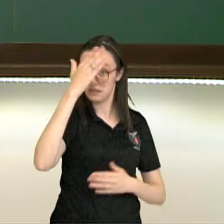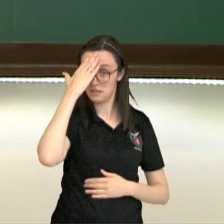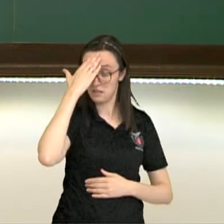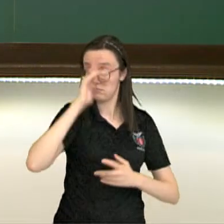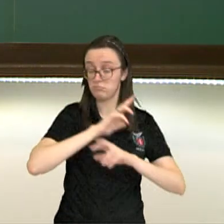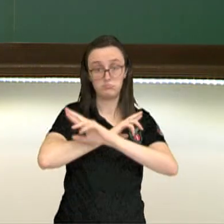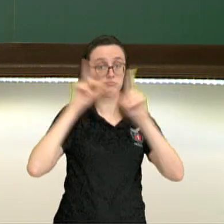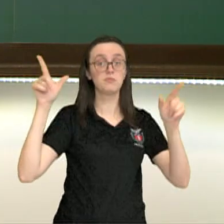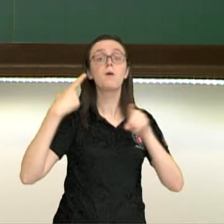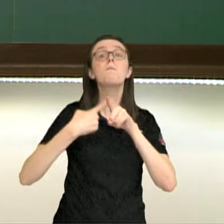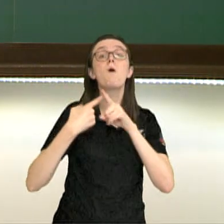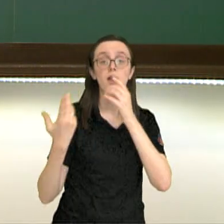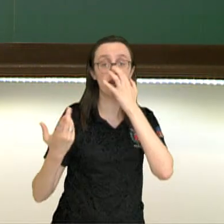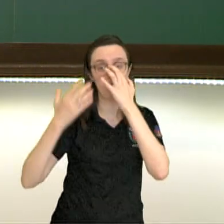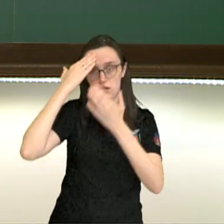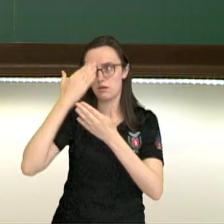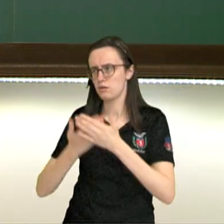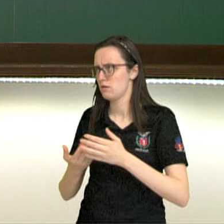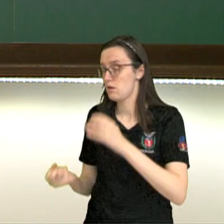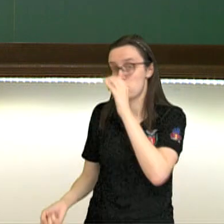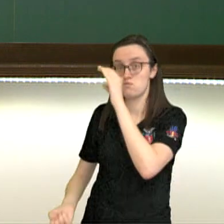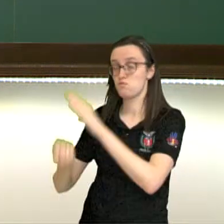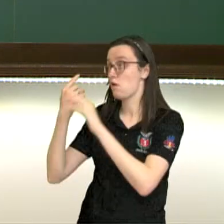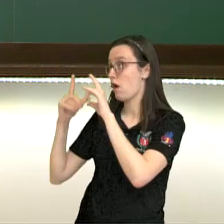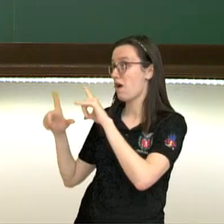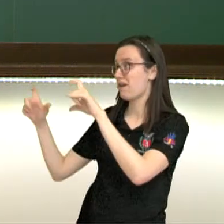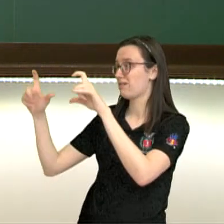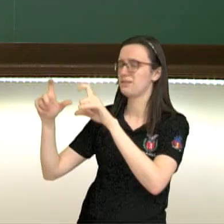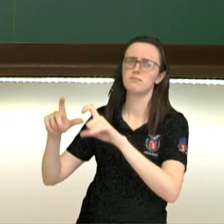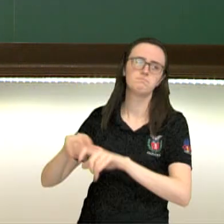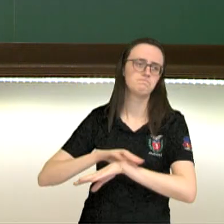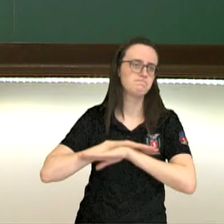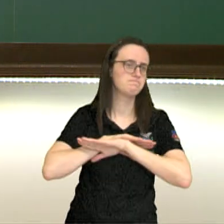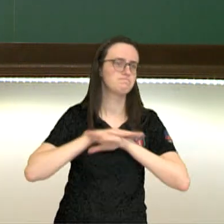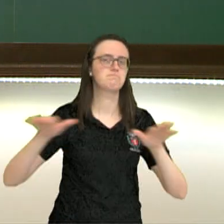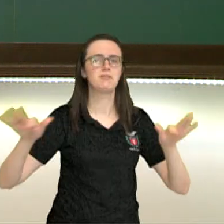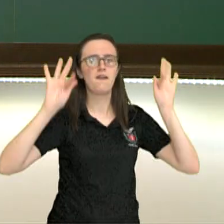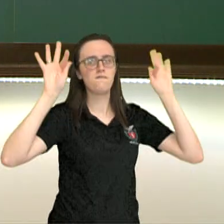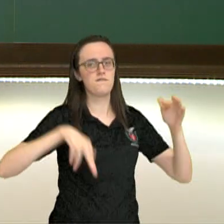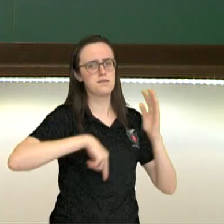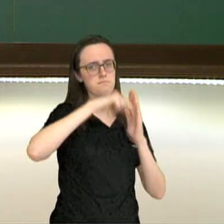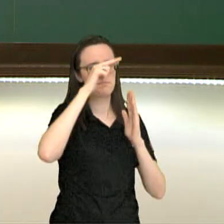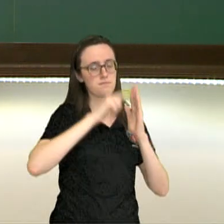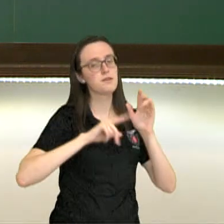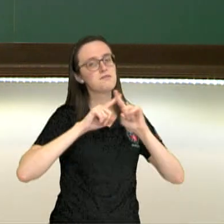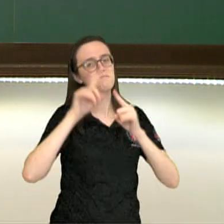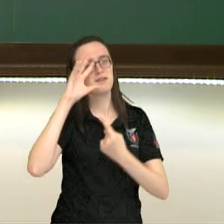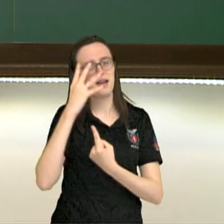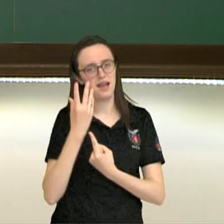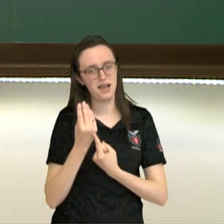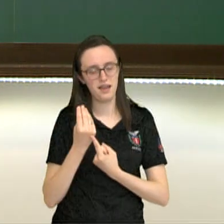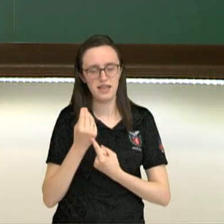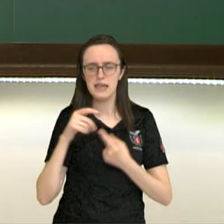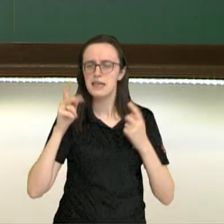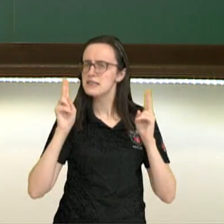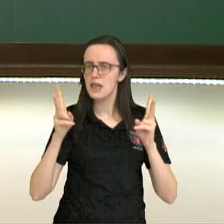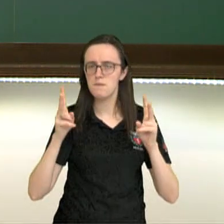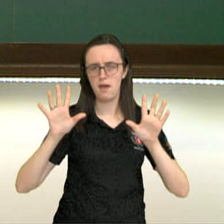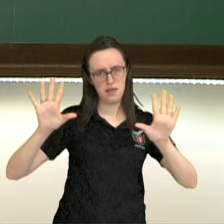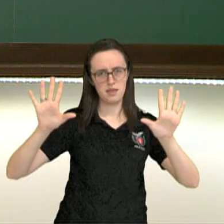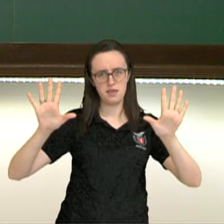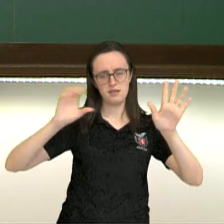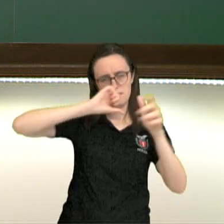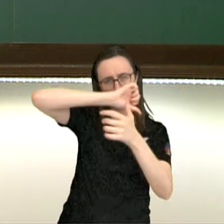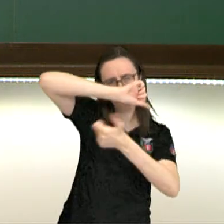pois acreditavam que, com o surgimento da fotografia, era o fim da pintura. Mas como a arte sempre se reinventa, não